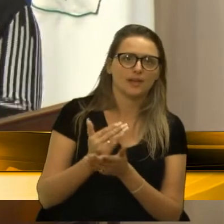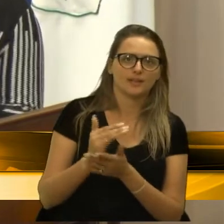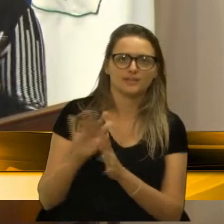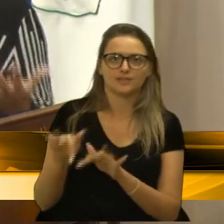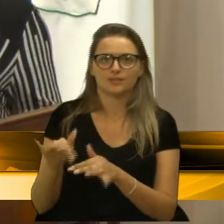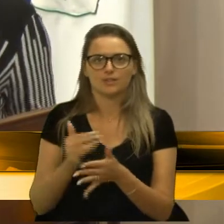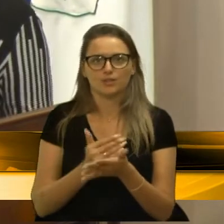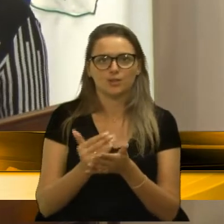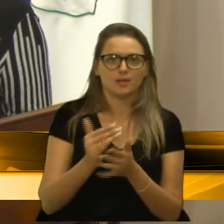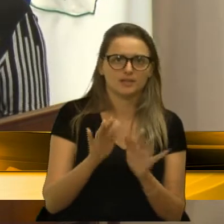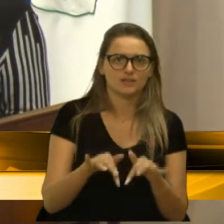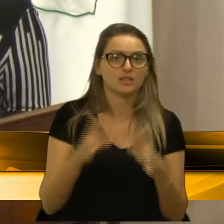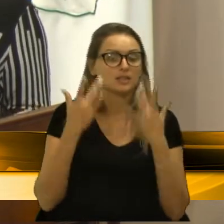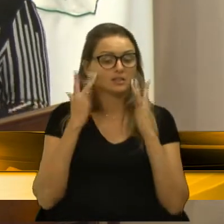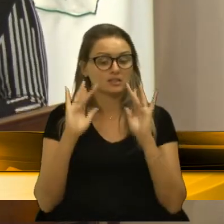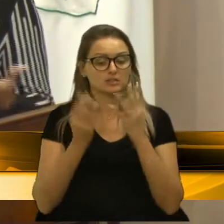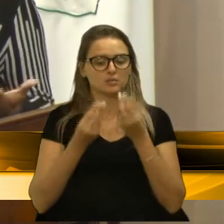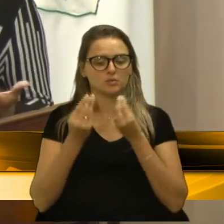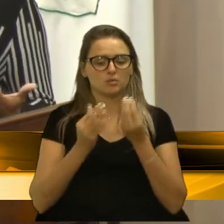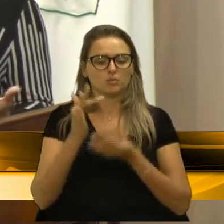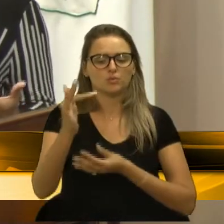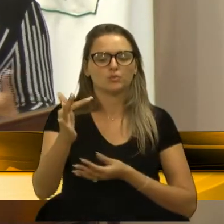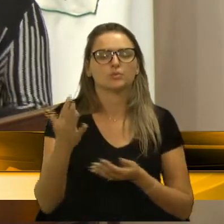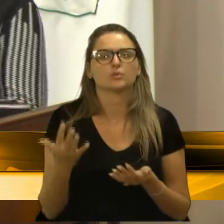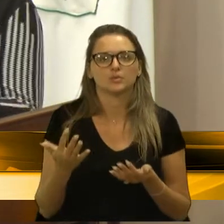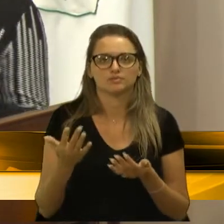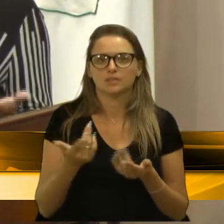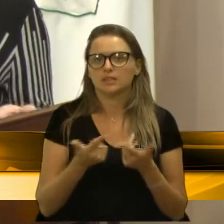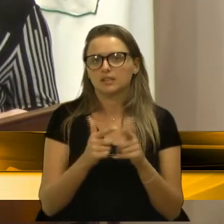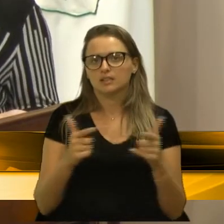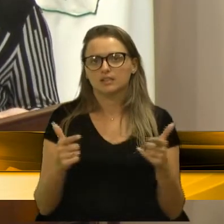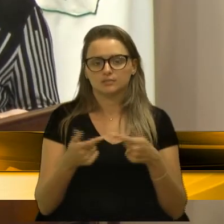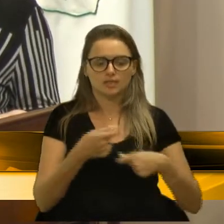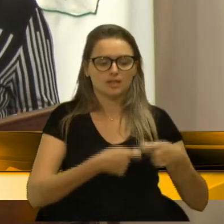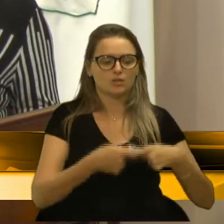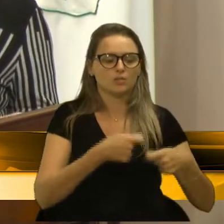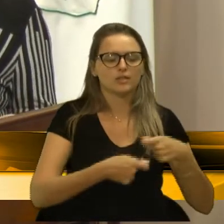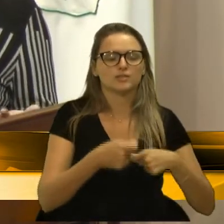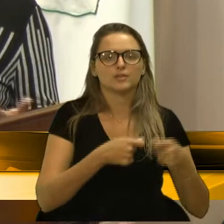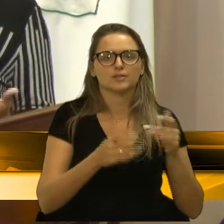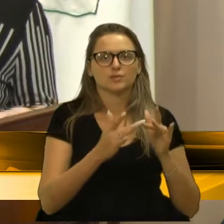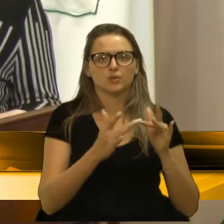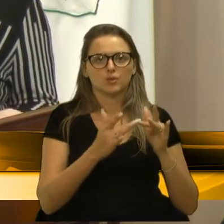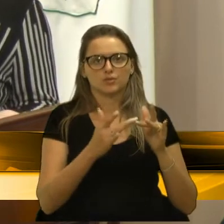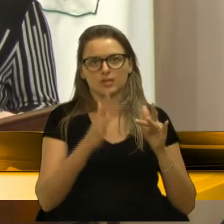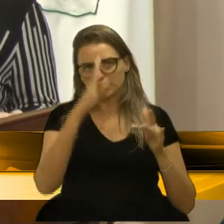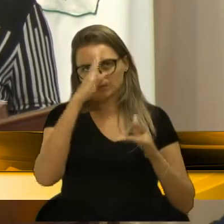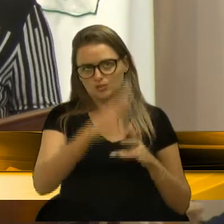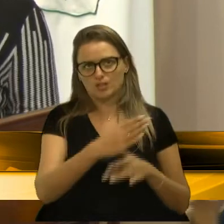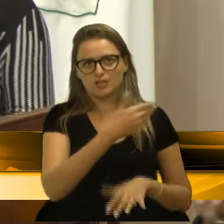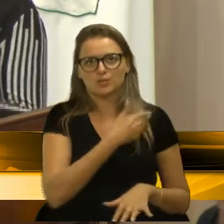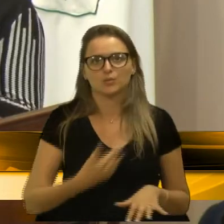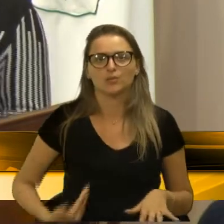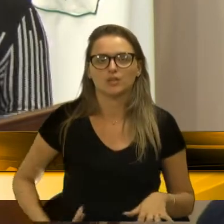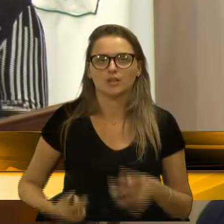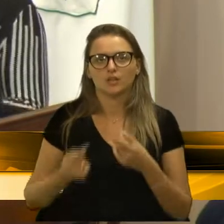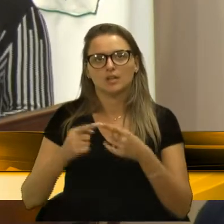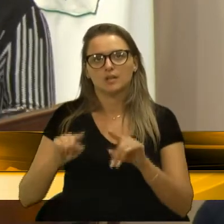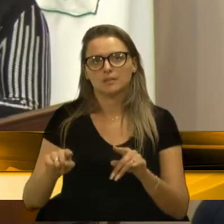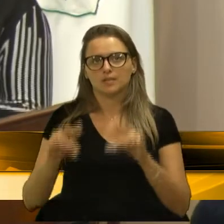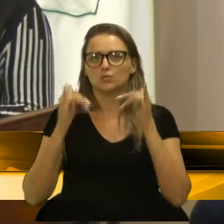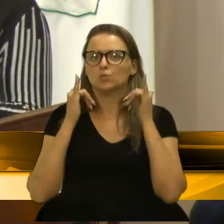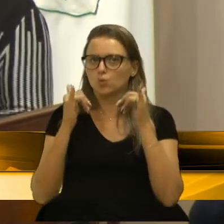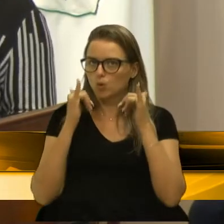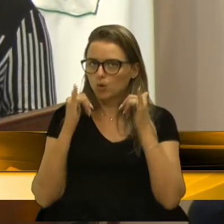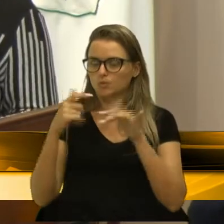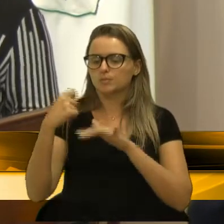vai funcionar no futuro e não tem nem gerência direta do poder público. Agora, o transporte coletivo ele